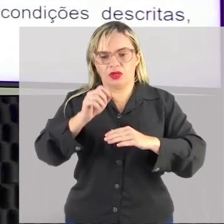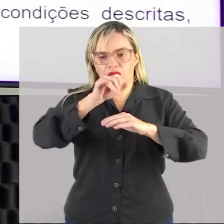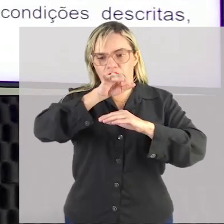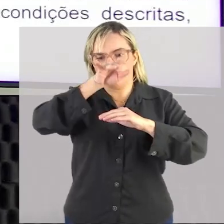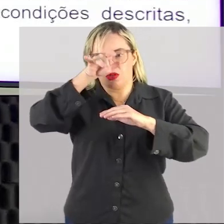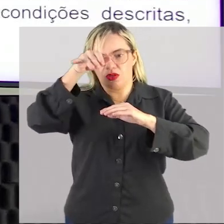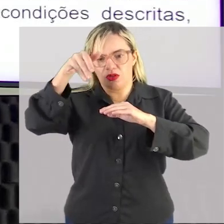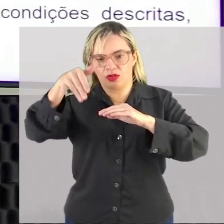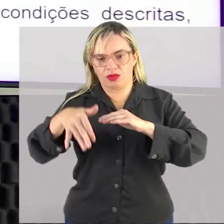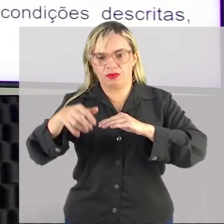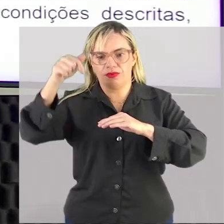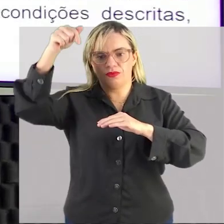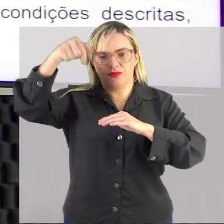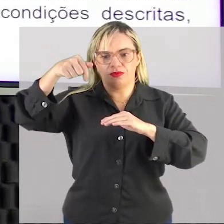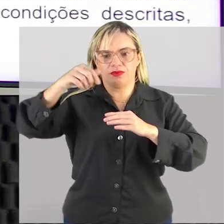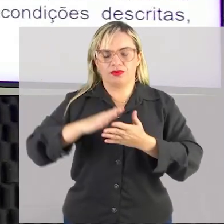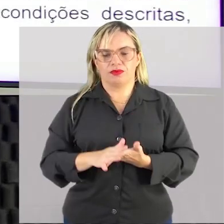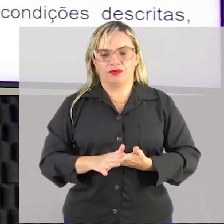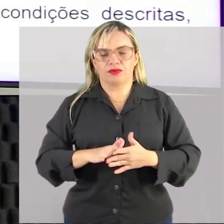extremidade do recipiente.